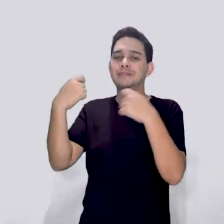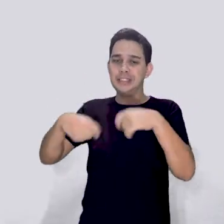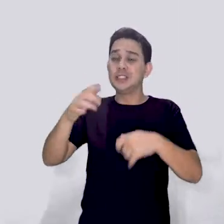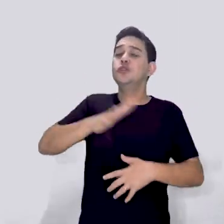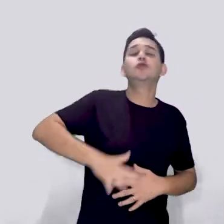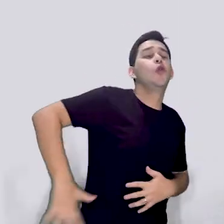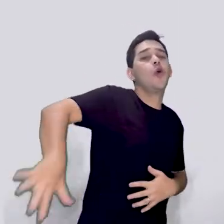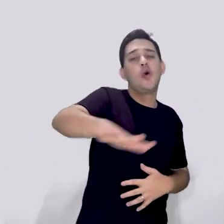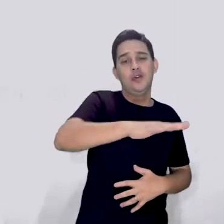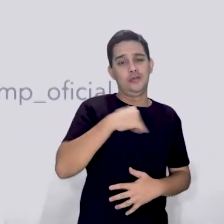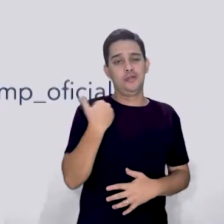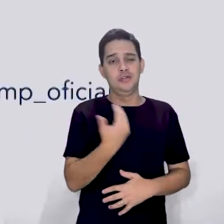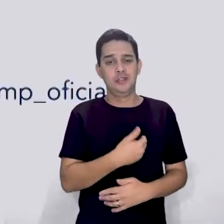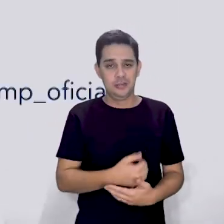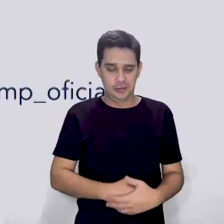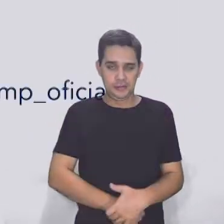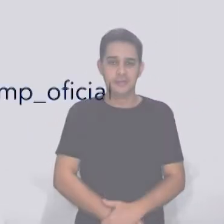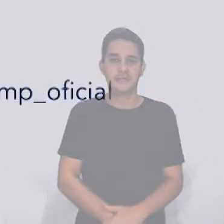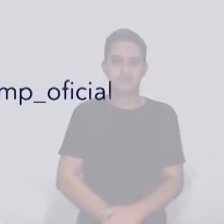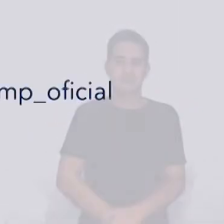nós.